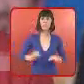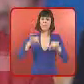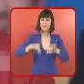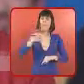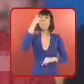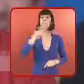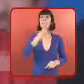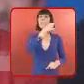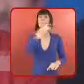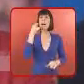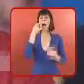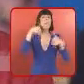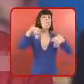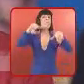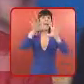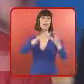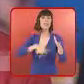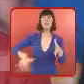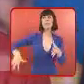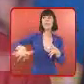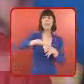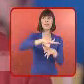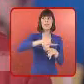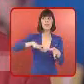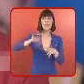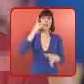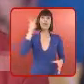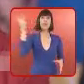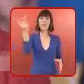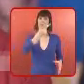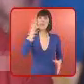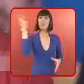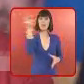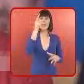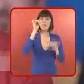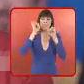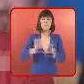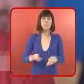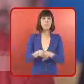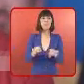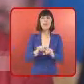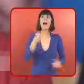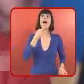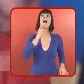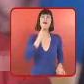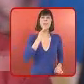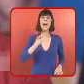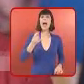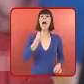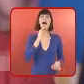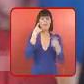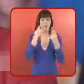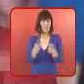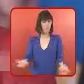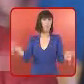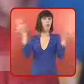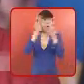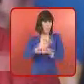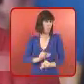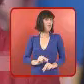Estamos em maio, mas o ambiente que aqui estamos a viver é de abril e de abril de